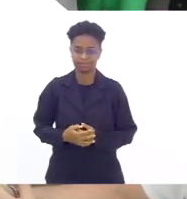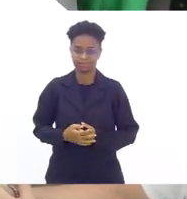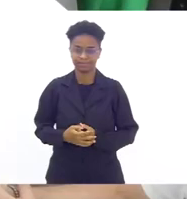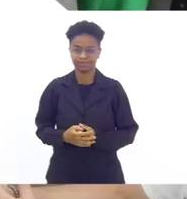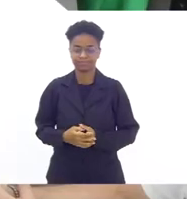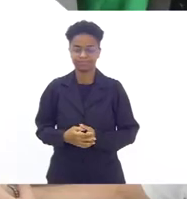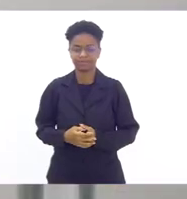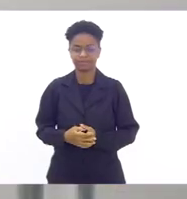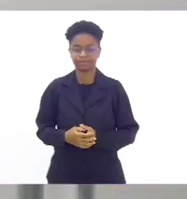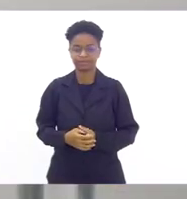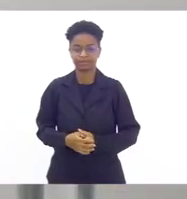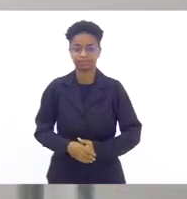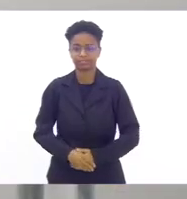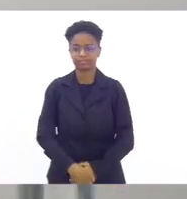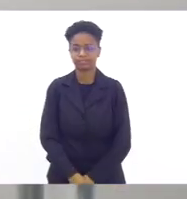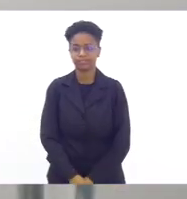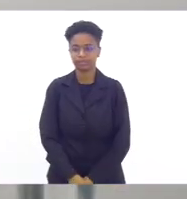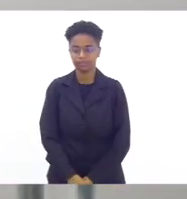bom